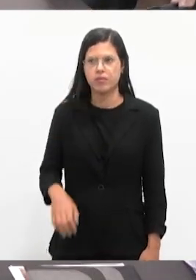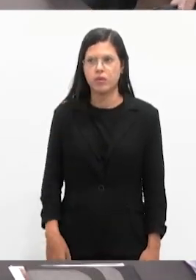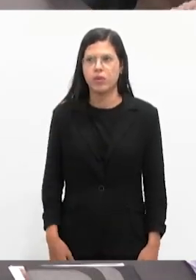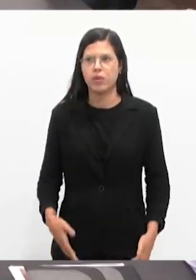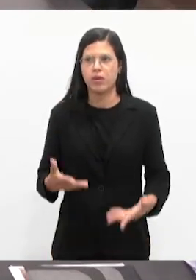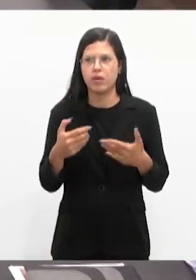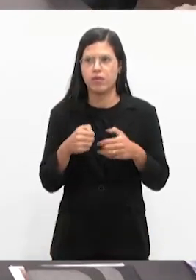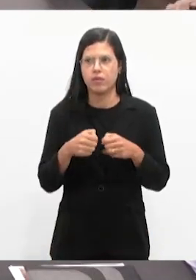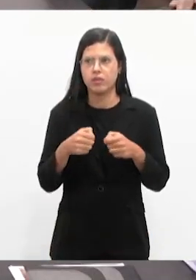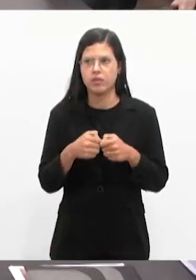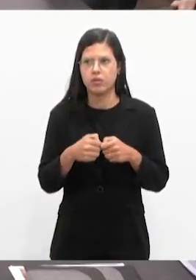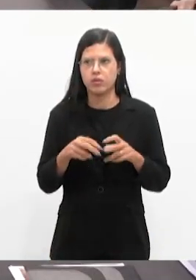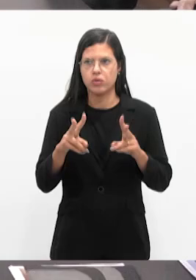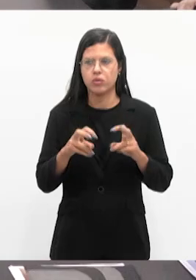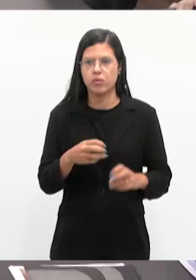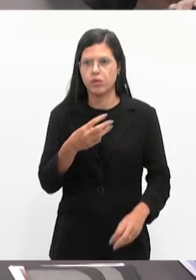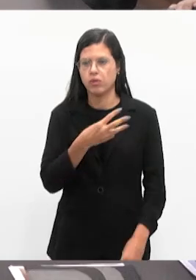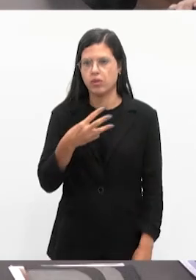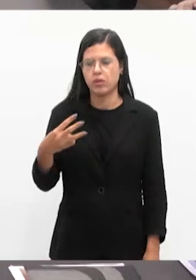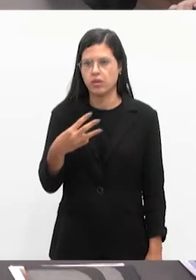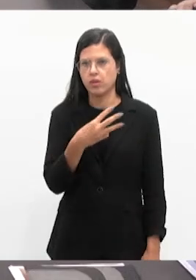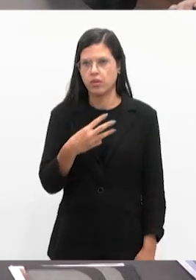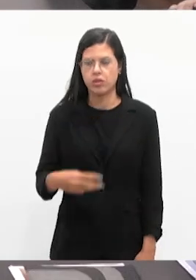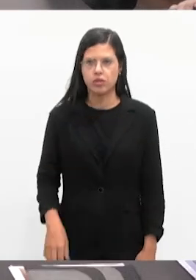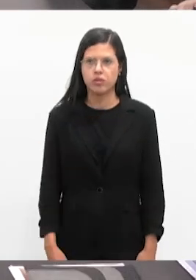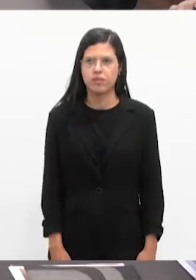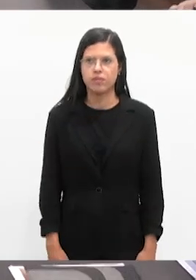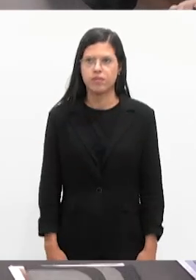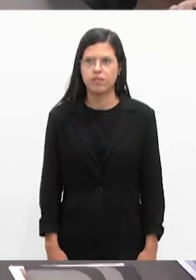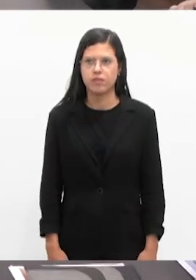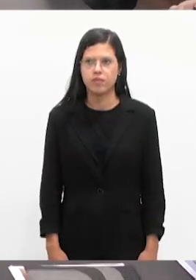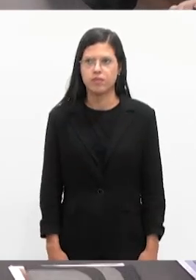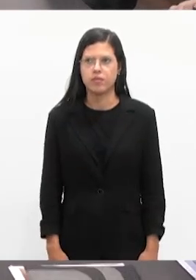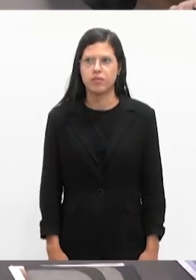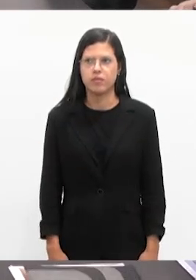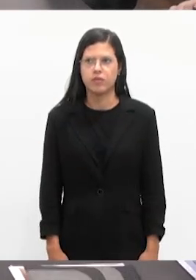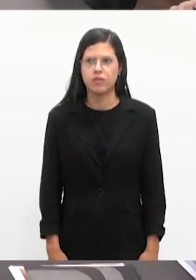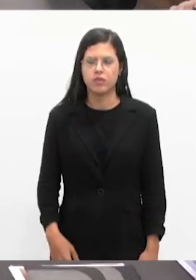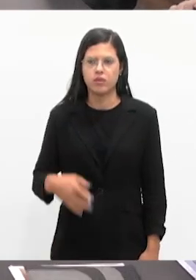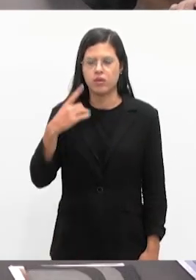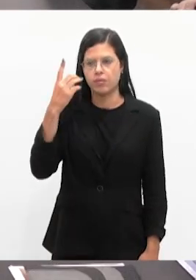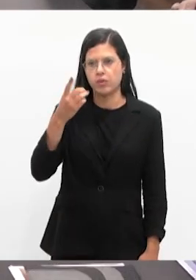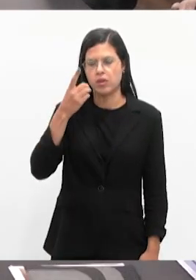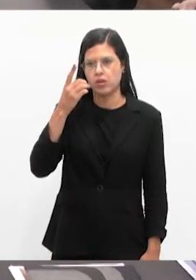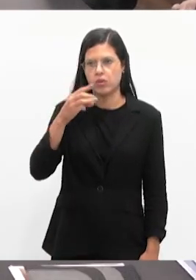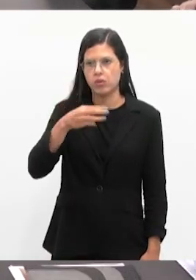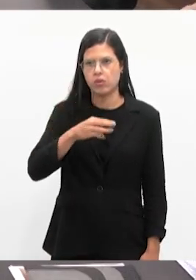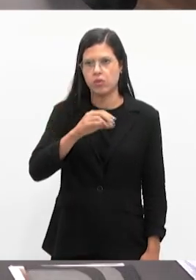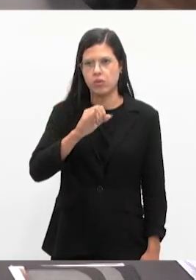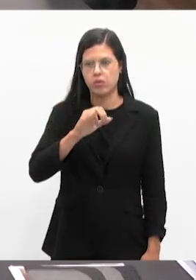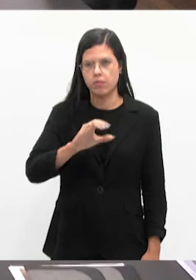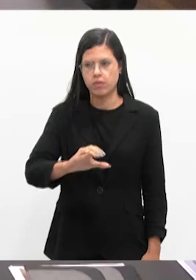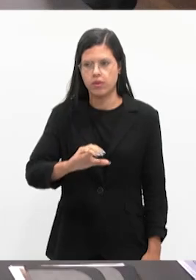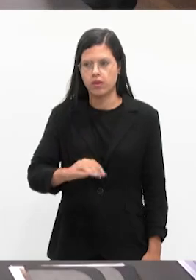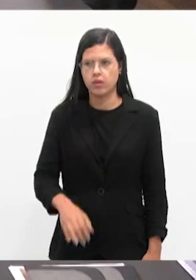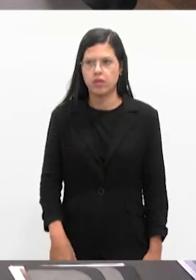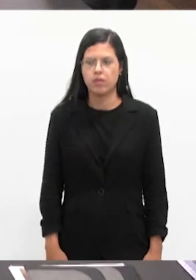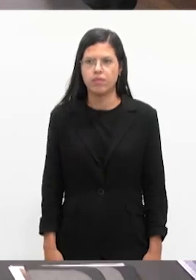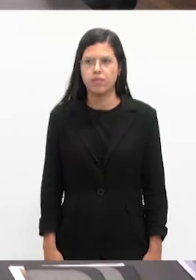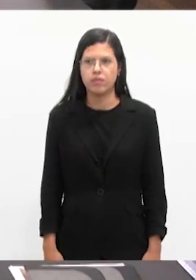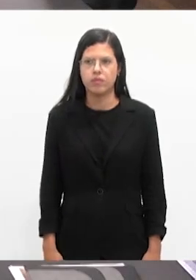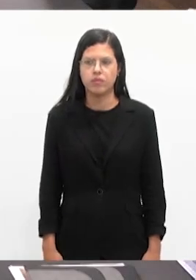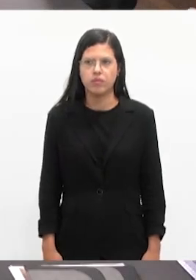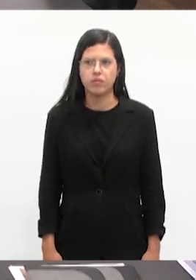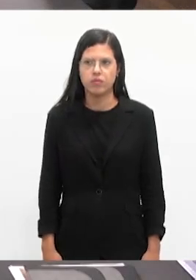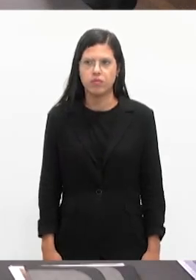uma declaração sobre o 33. e o deputado Carlos Mink. Curta declaração.